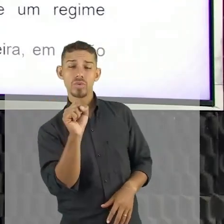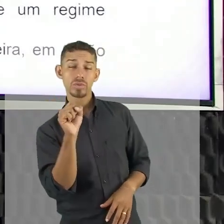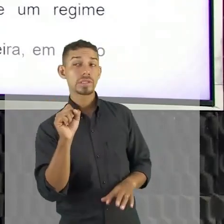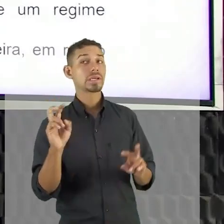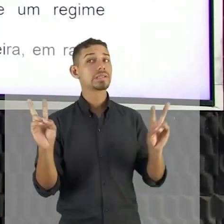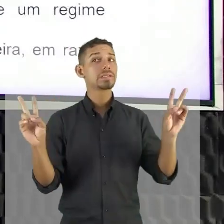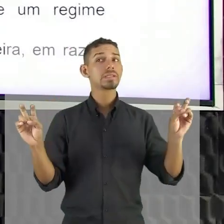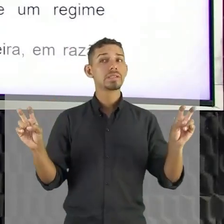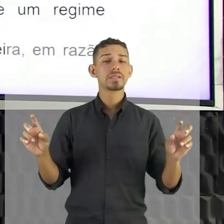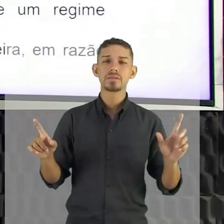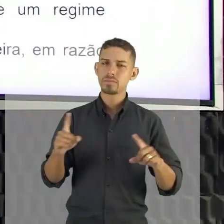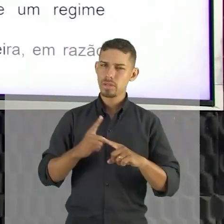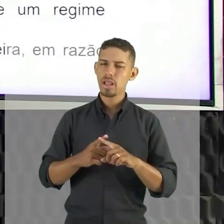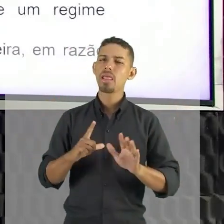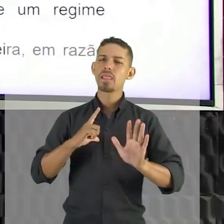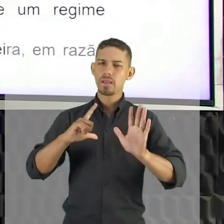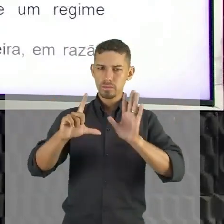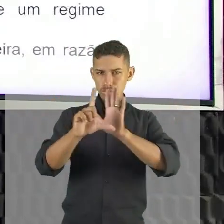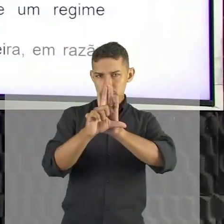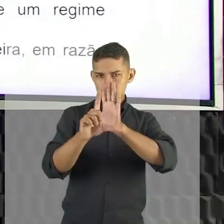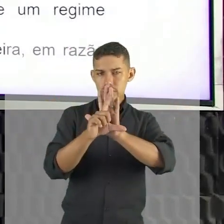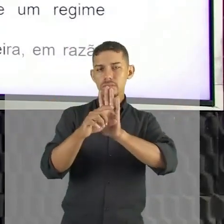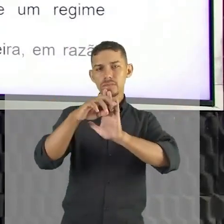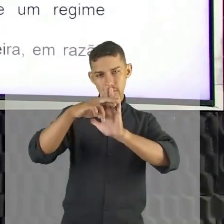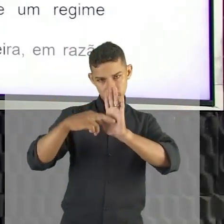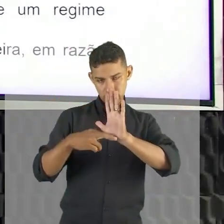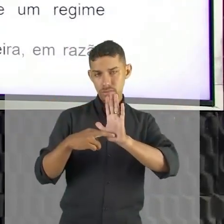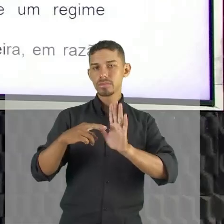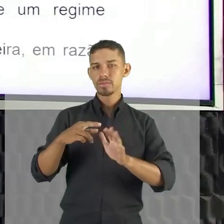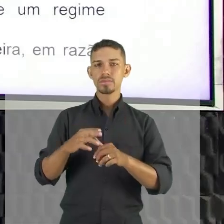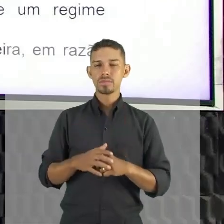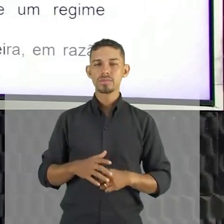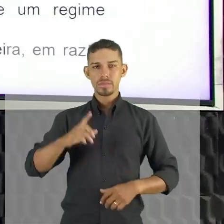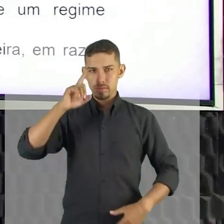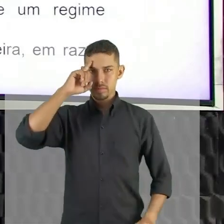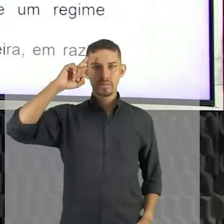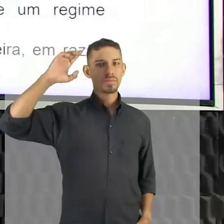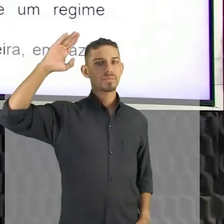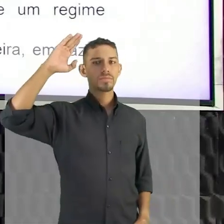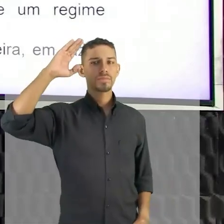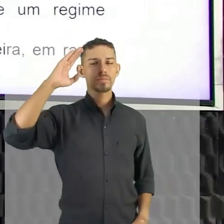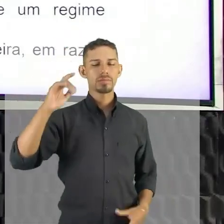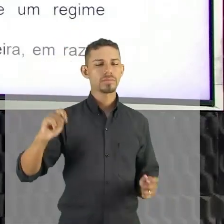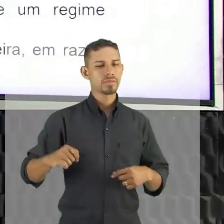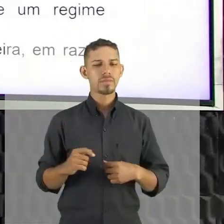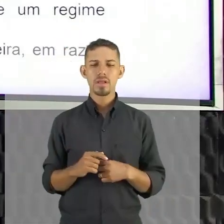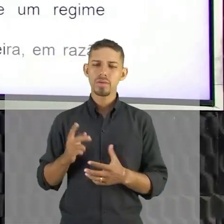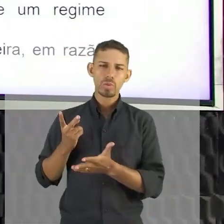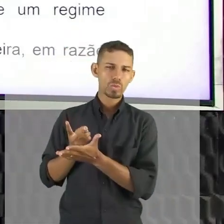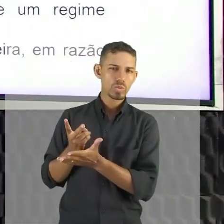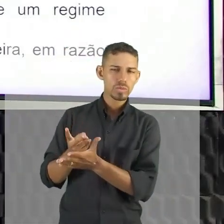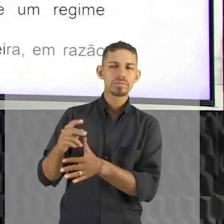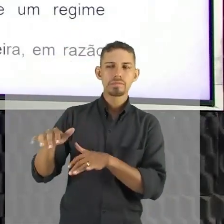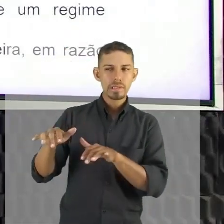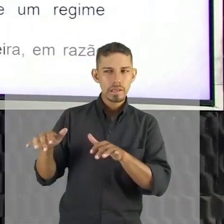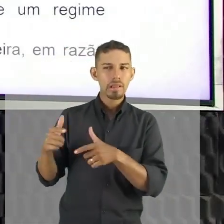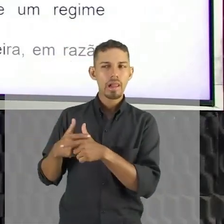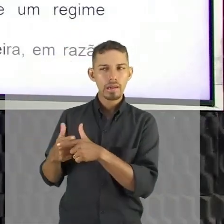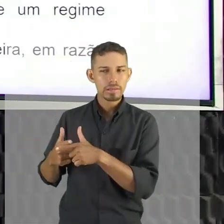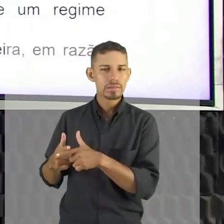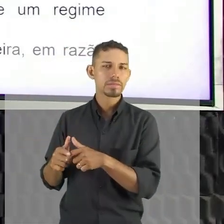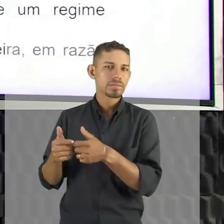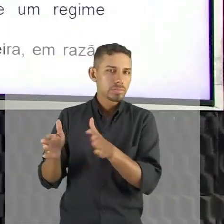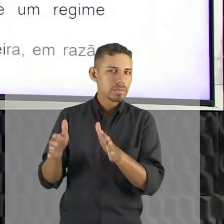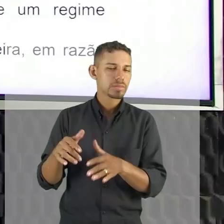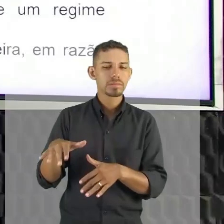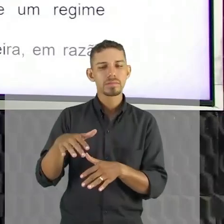entre aspas, porque você tem uma lei assinada por uma regente, mas que continuou, claro, os severos danos e feridas